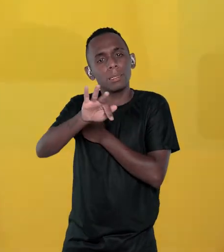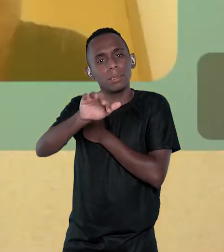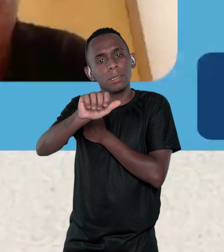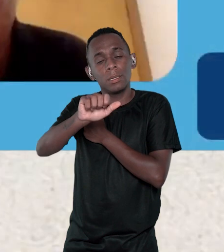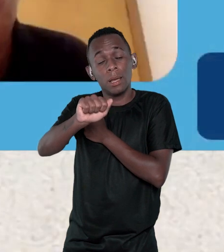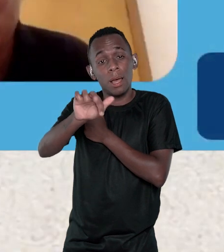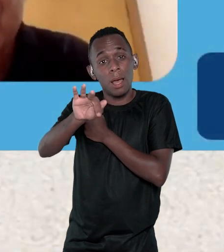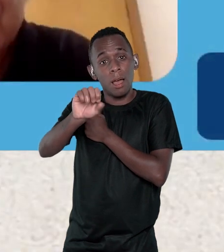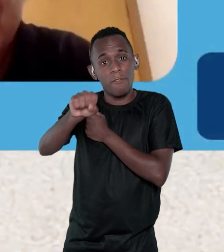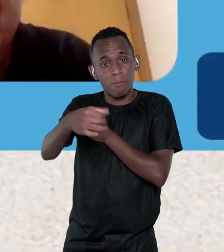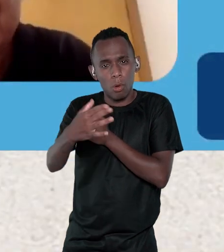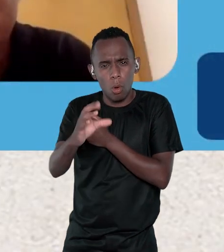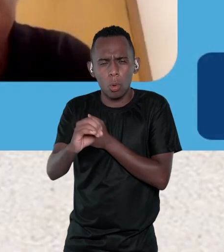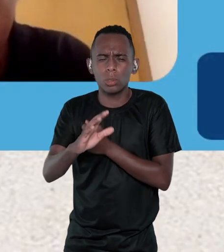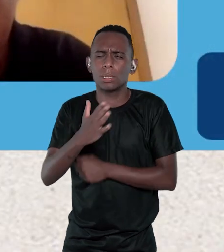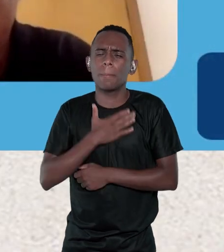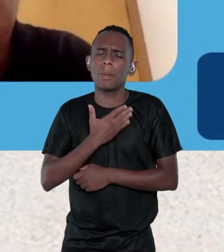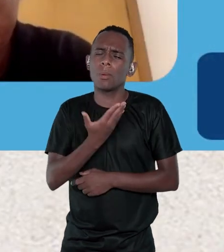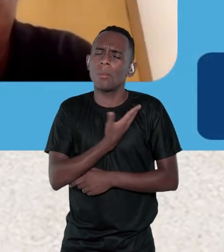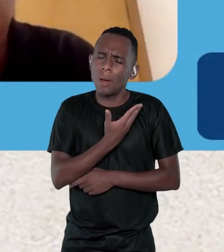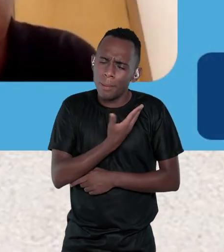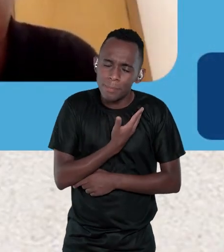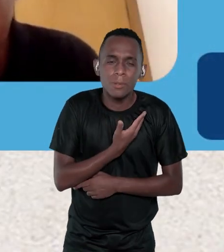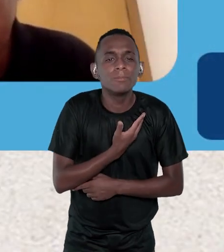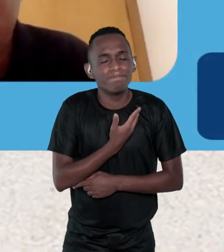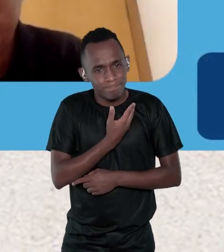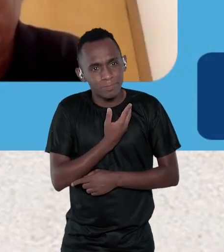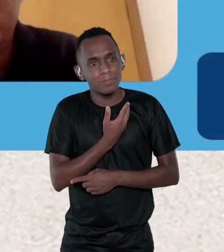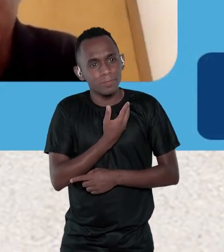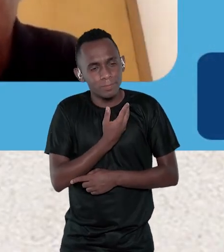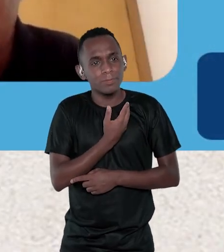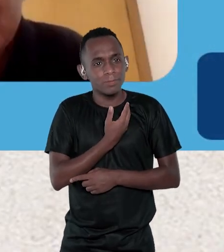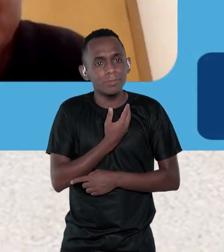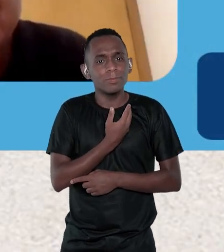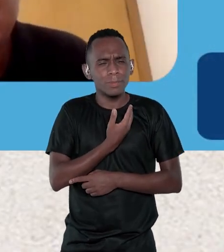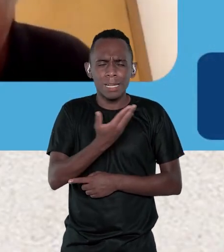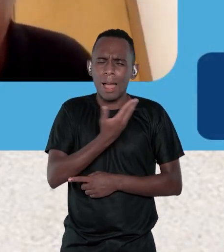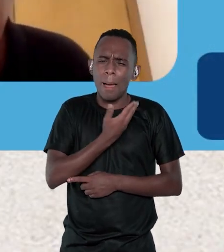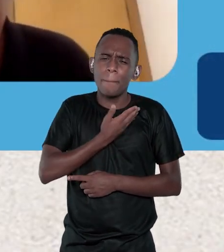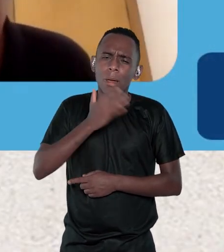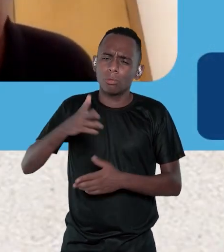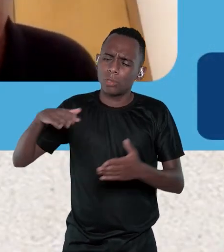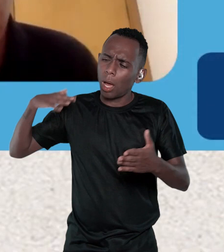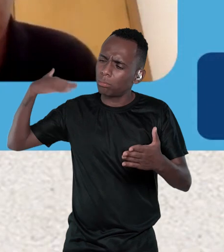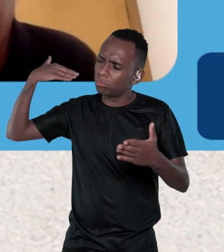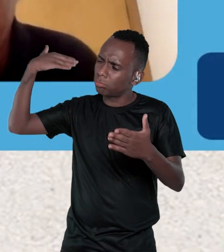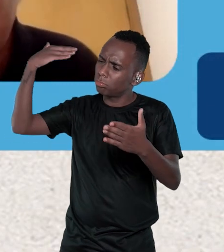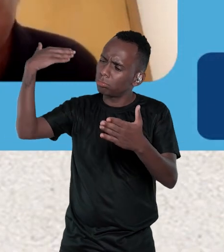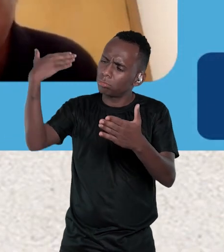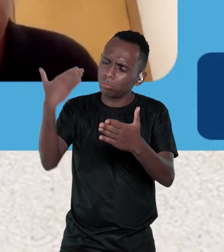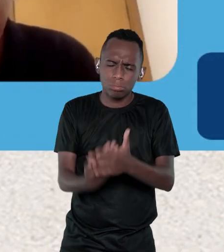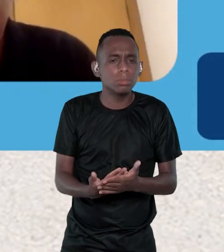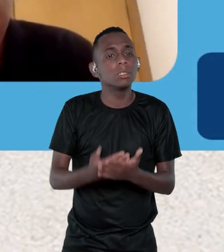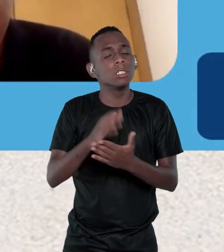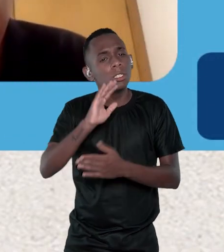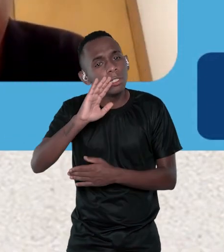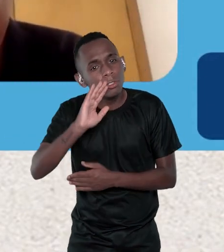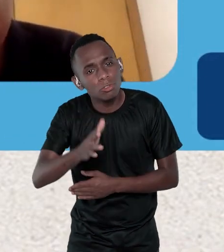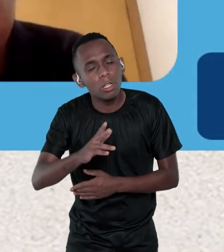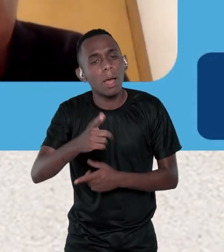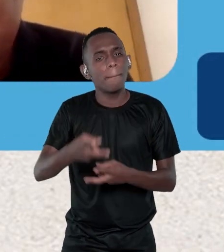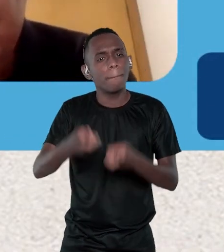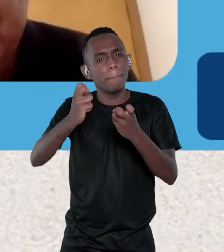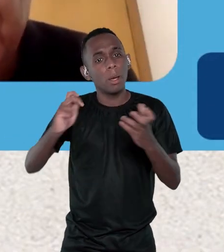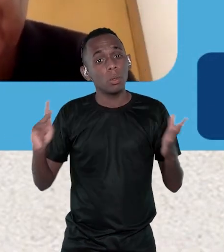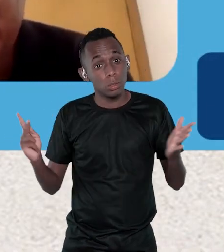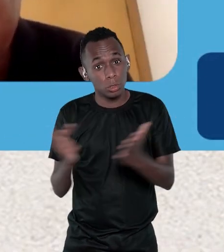E quero deixar aqui um abraço imenso para o Afonso Borges, meu amigo.